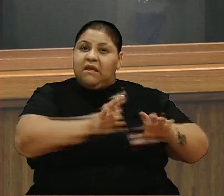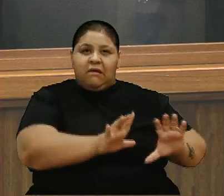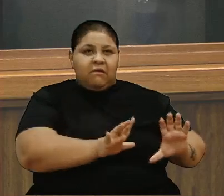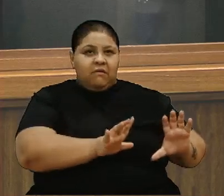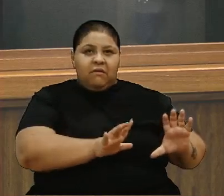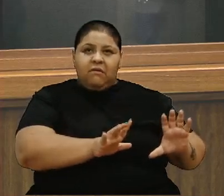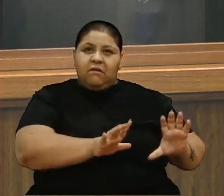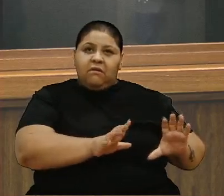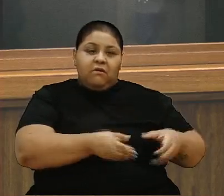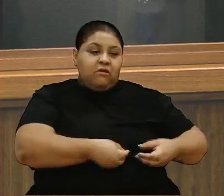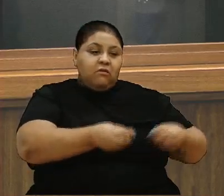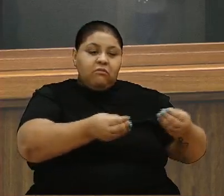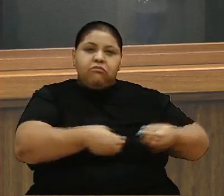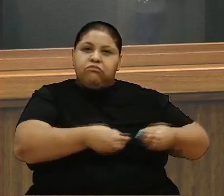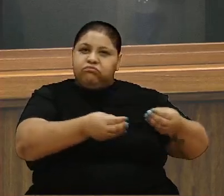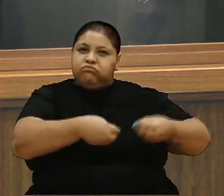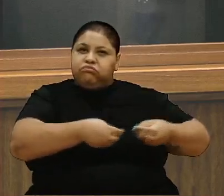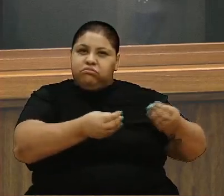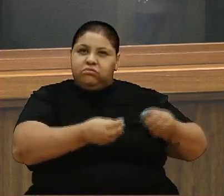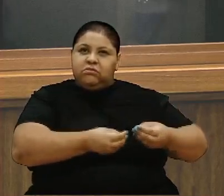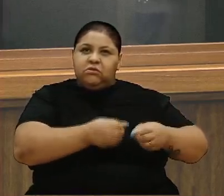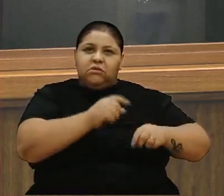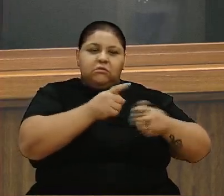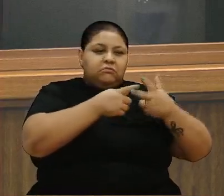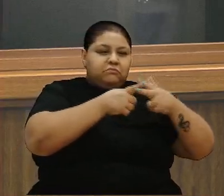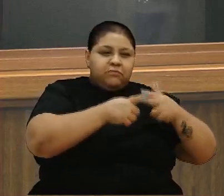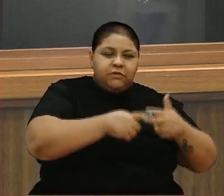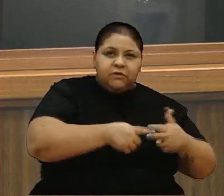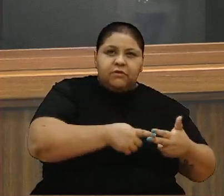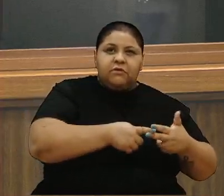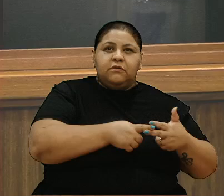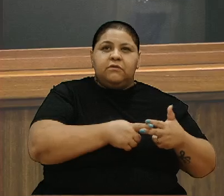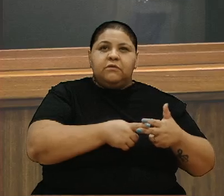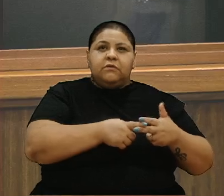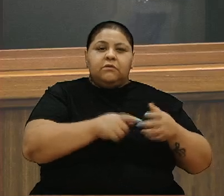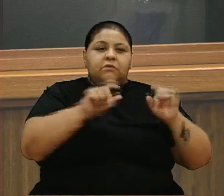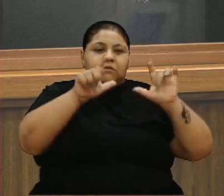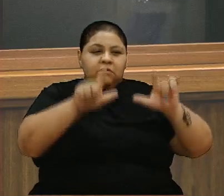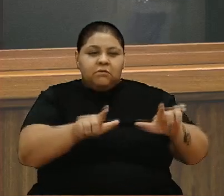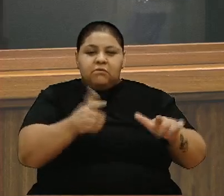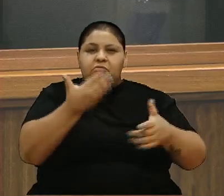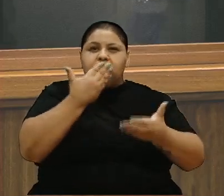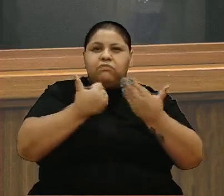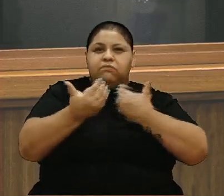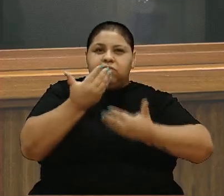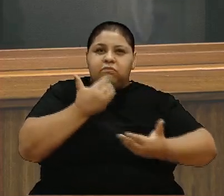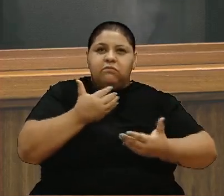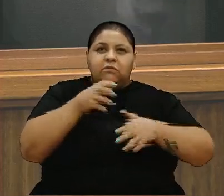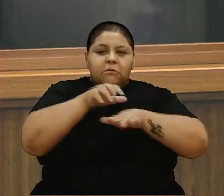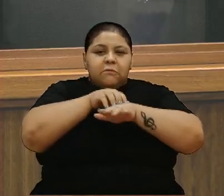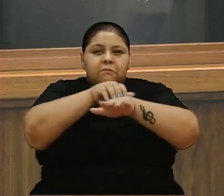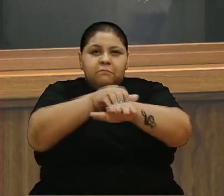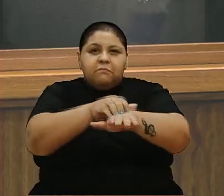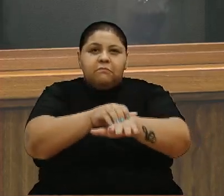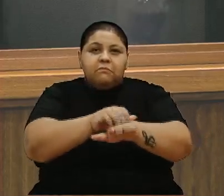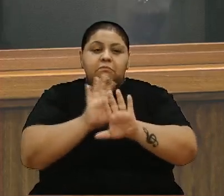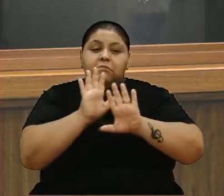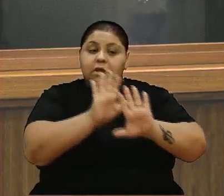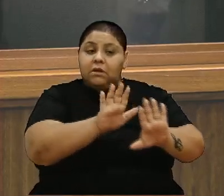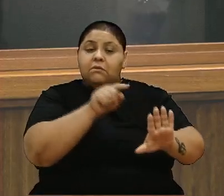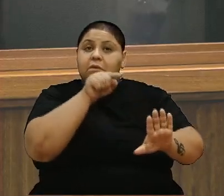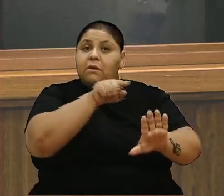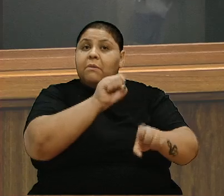para despesas ordinárias, tanto de manutenção, diárias, alimentação, transporte, e está lá,